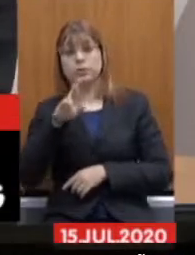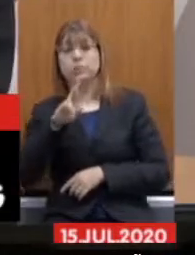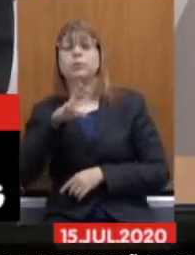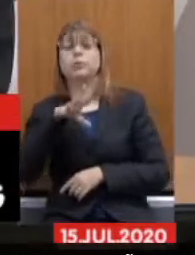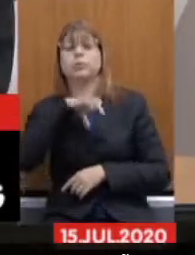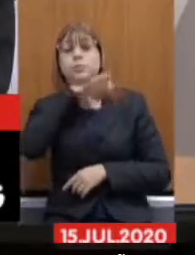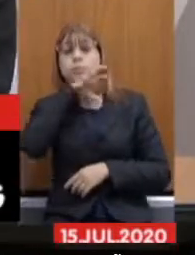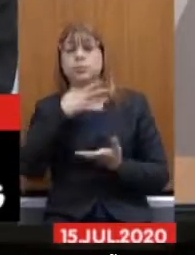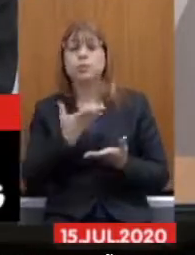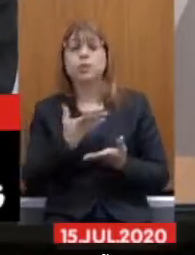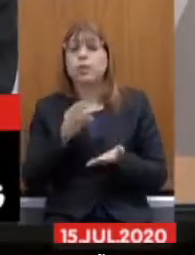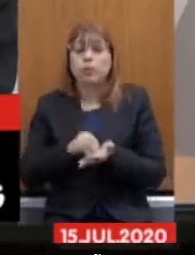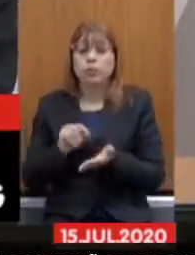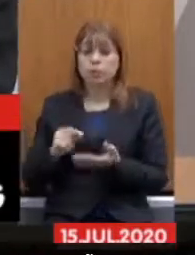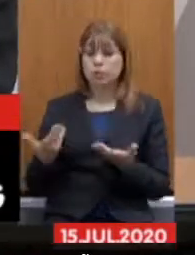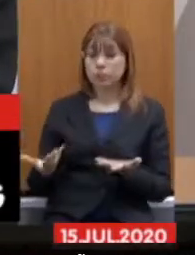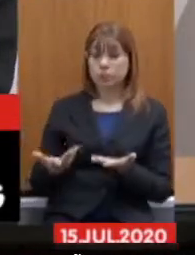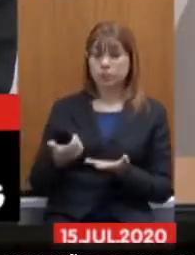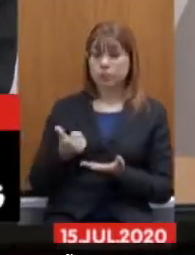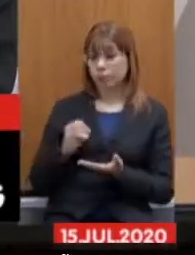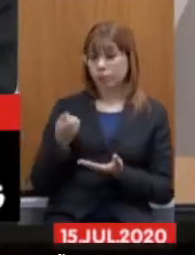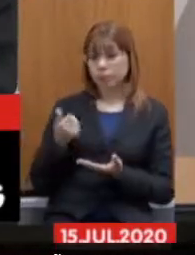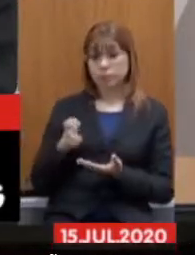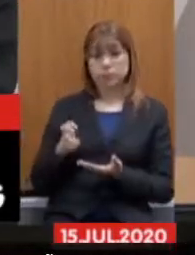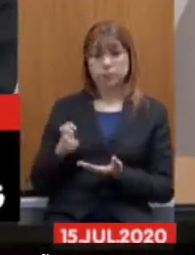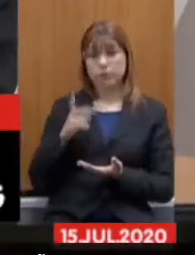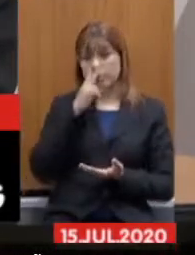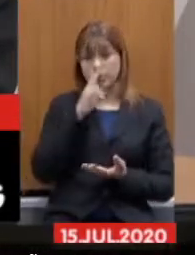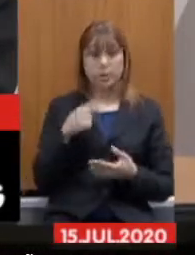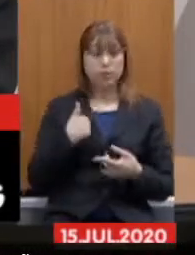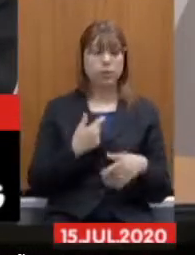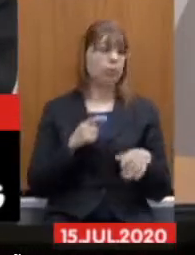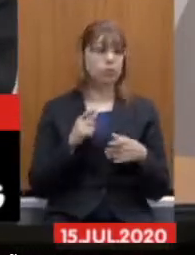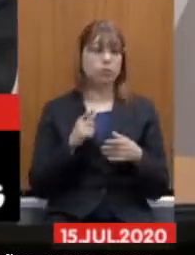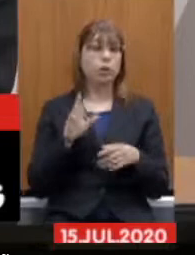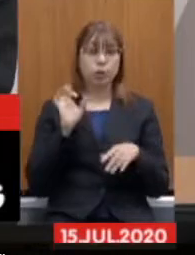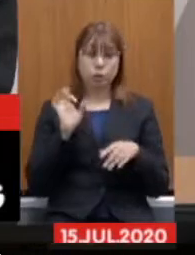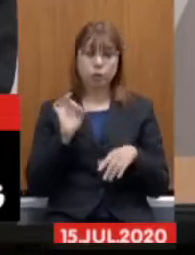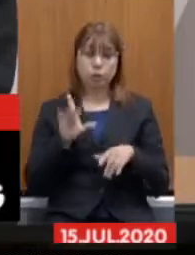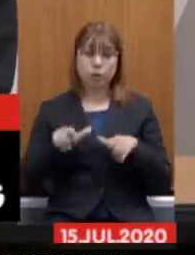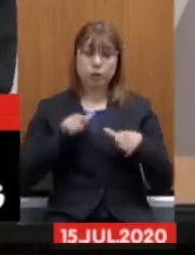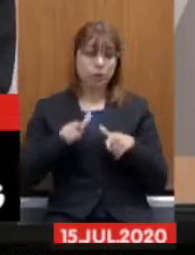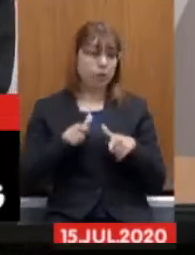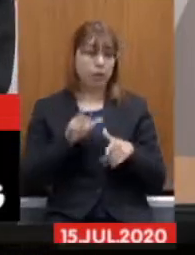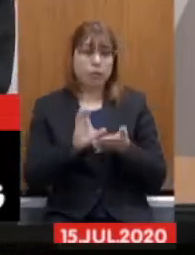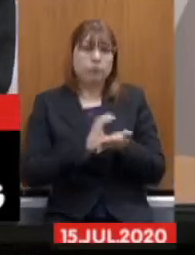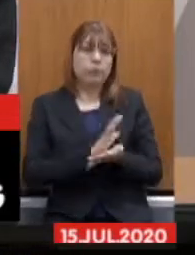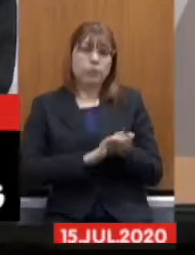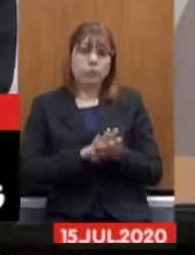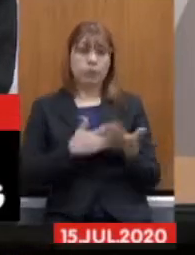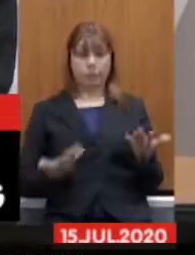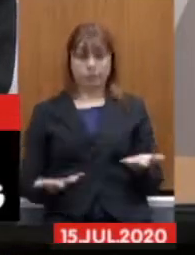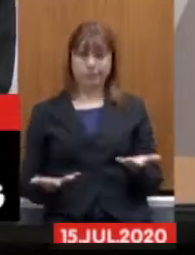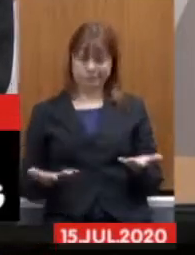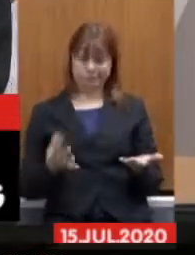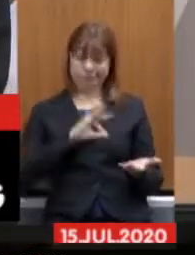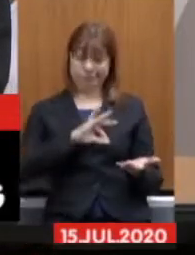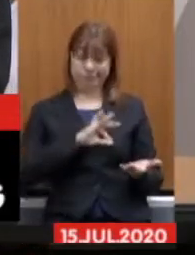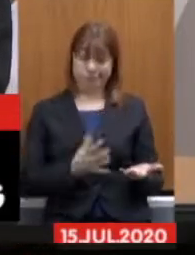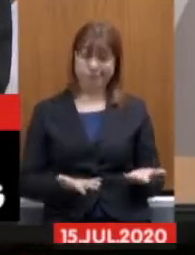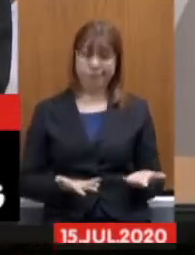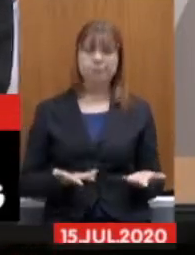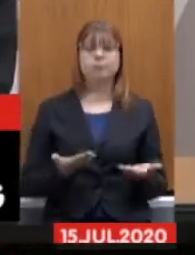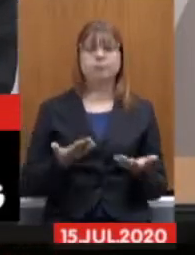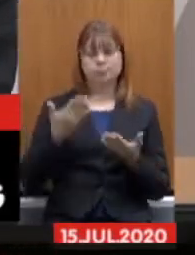quanto o tanto que faltar 10 15 daqui a pouco tô pagando para trabalhar no estado eu agradeço aí aqueles laviola deputada que tá